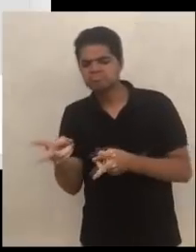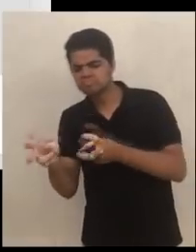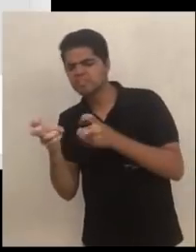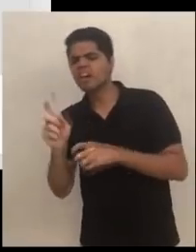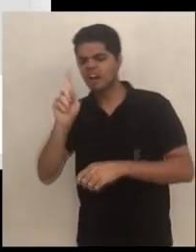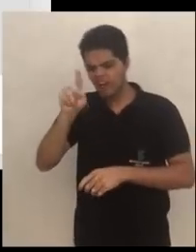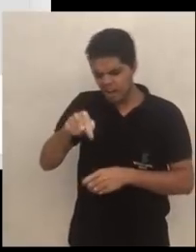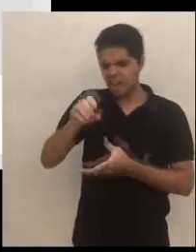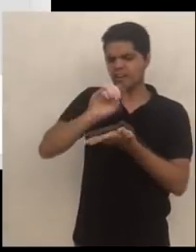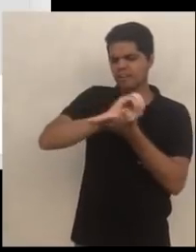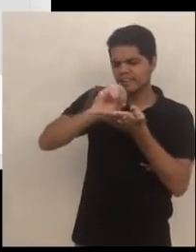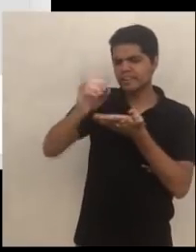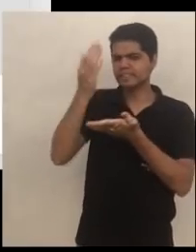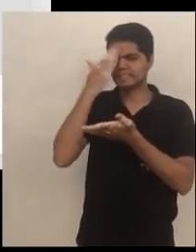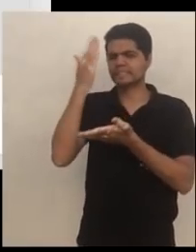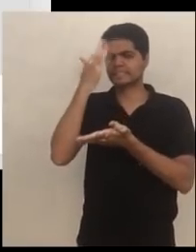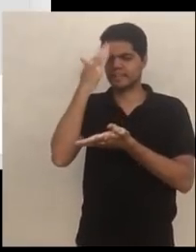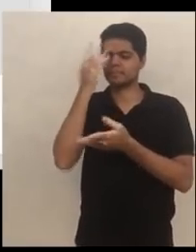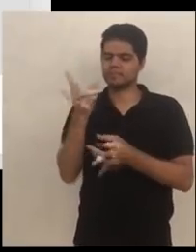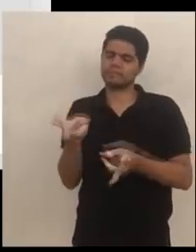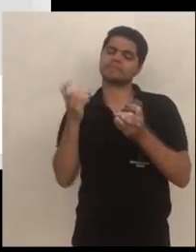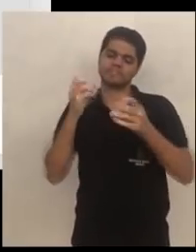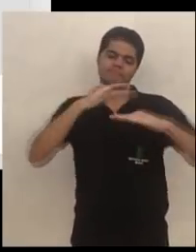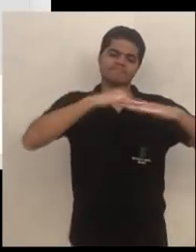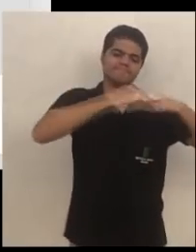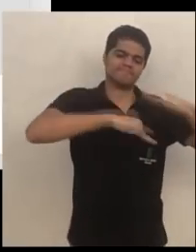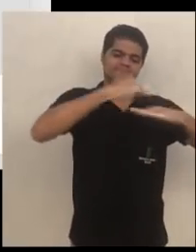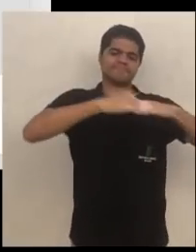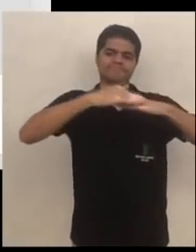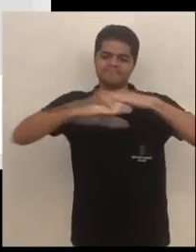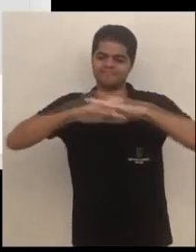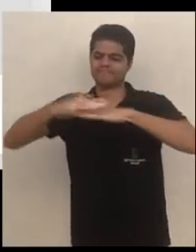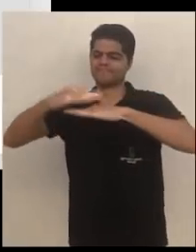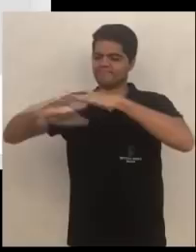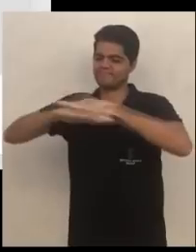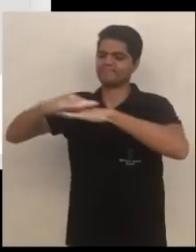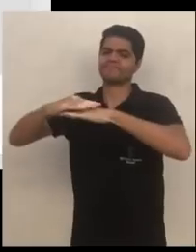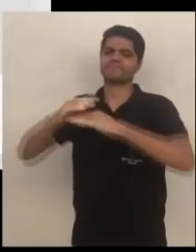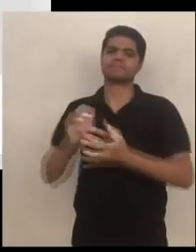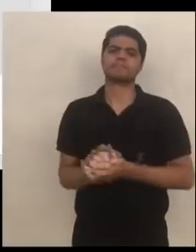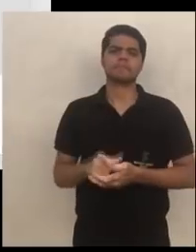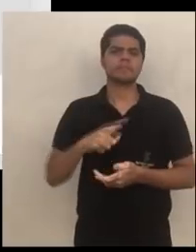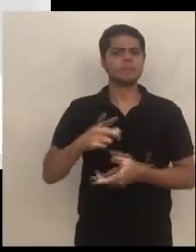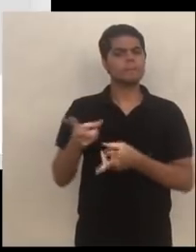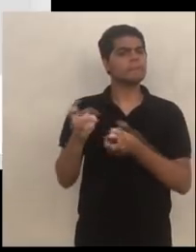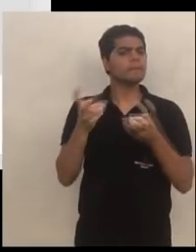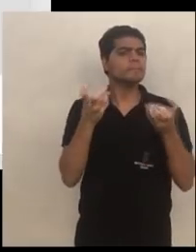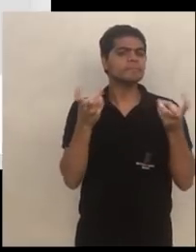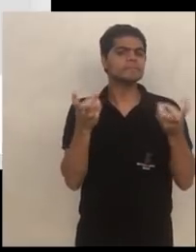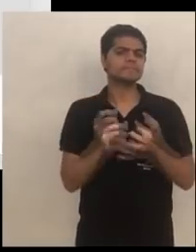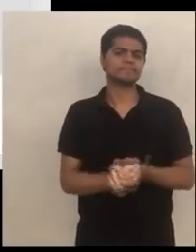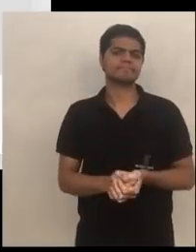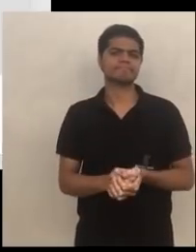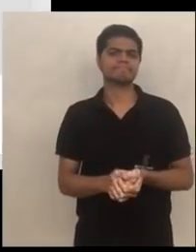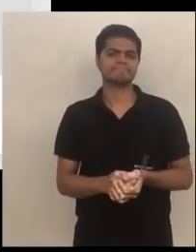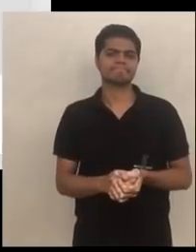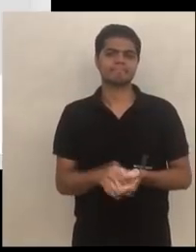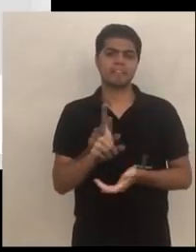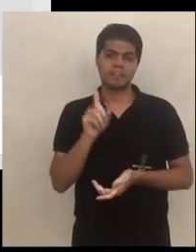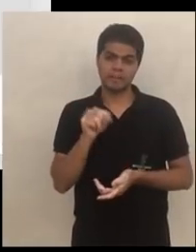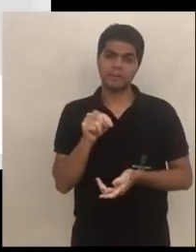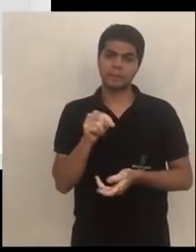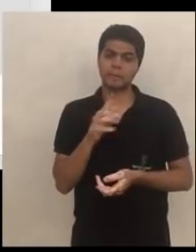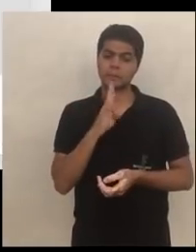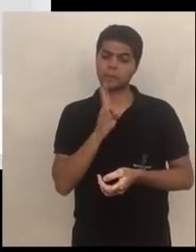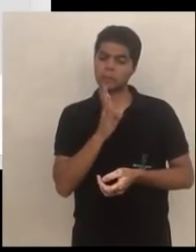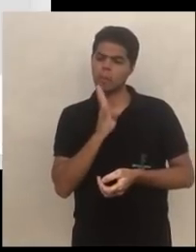desses produtos orgânicos com a embalagem, né? E muitos reconhecem os produtos orgânicos pela embalagem desse produto